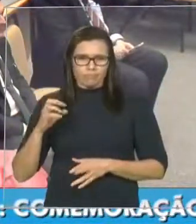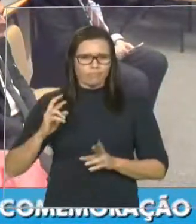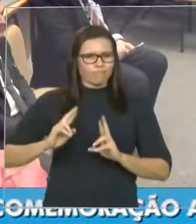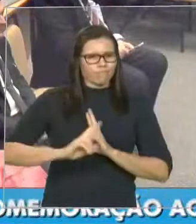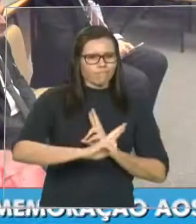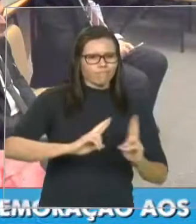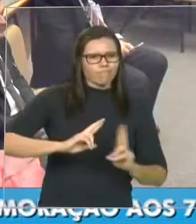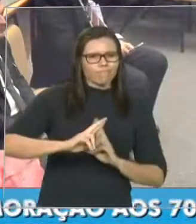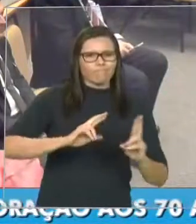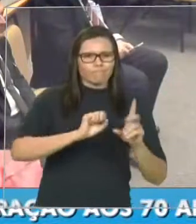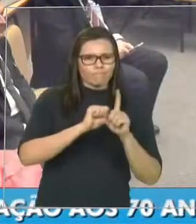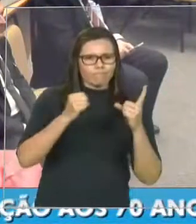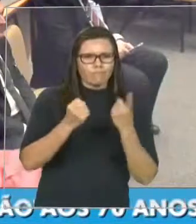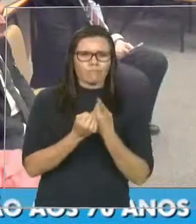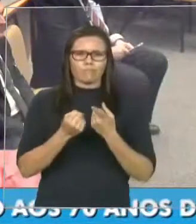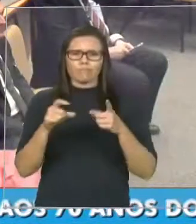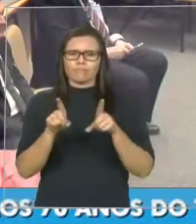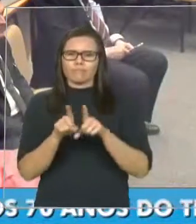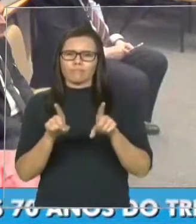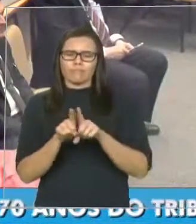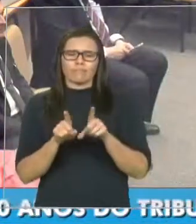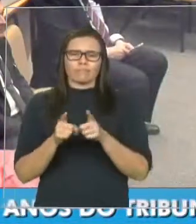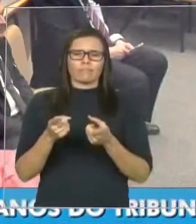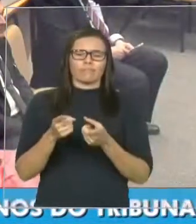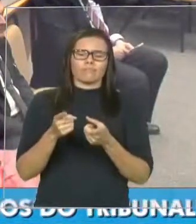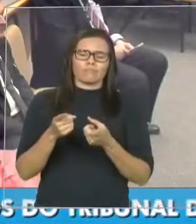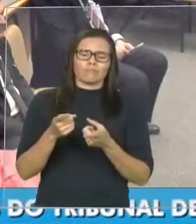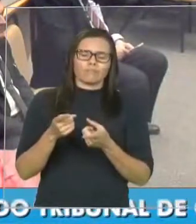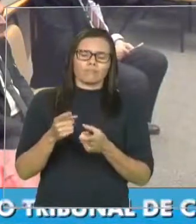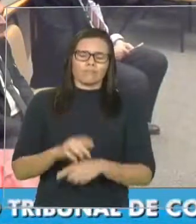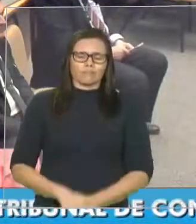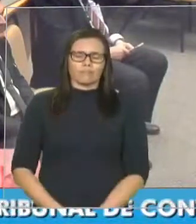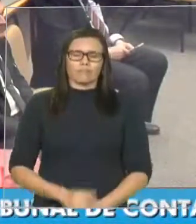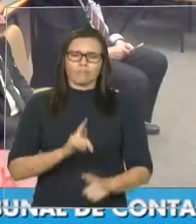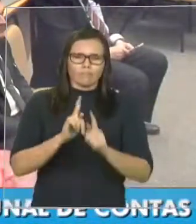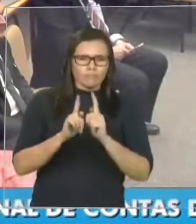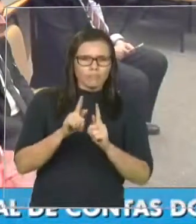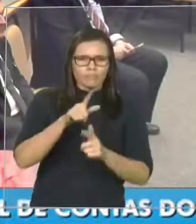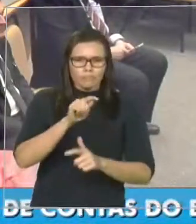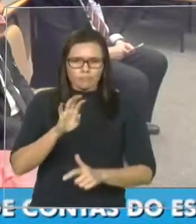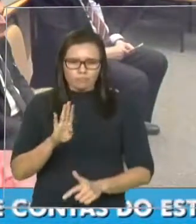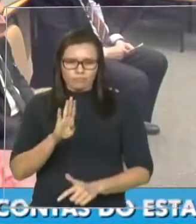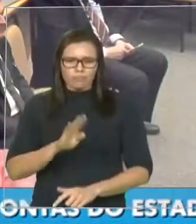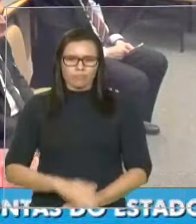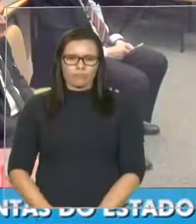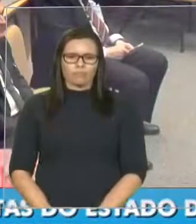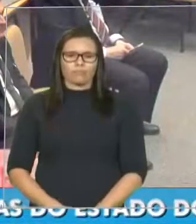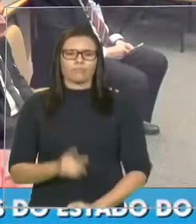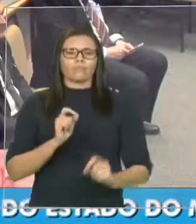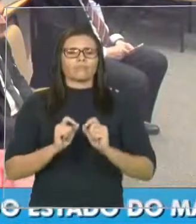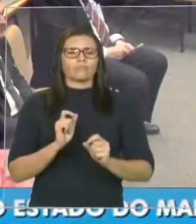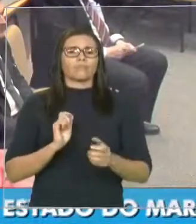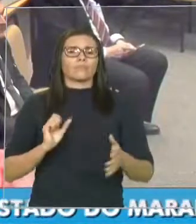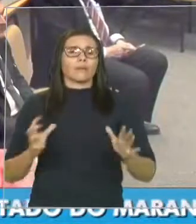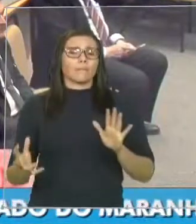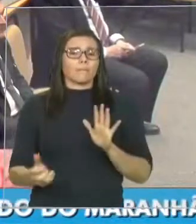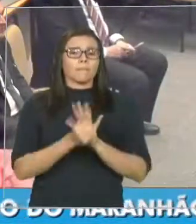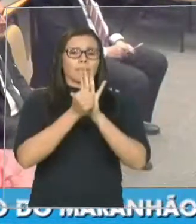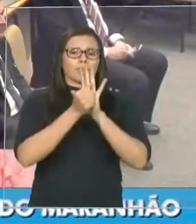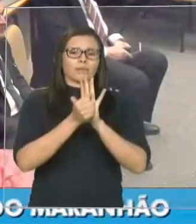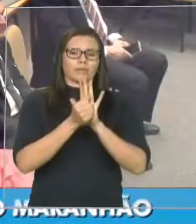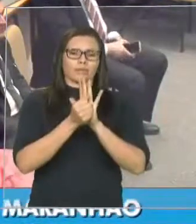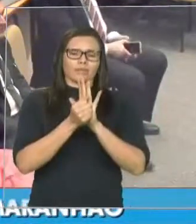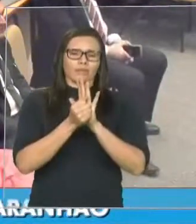de iniciativa de cunho pedagógico, marca uma nova fase no TCE do Maranhão, em sintonia com a